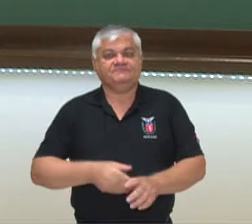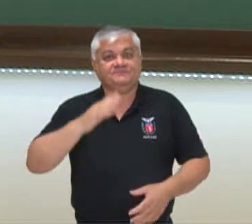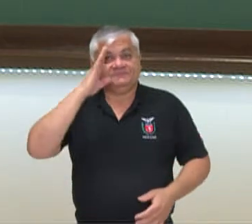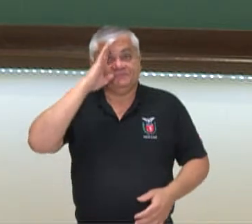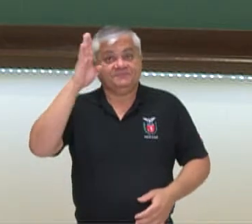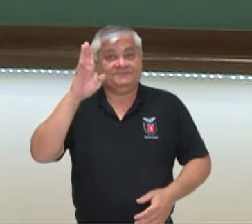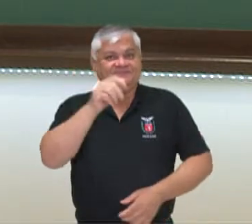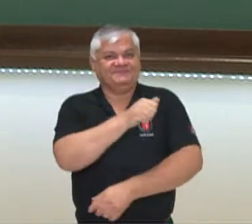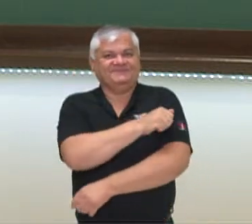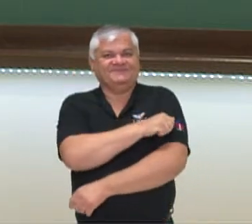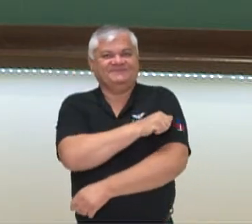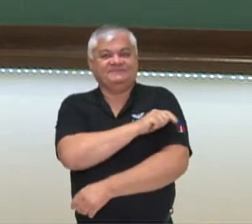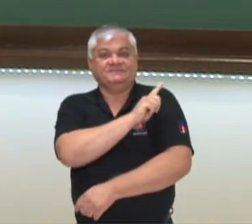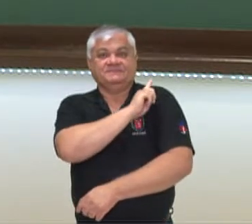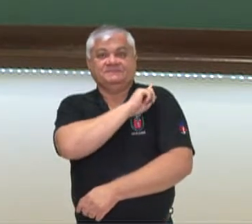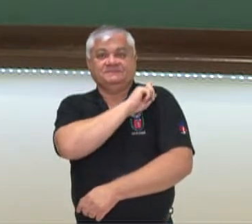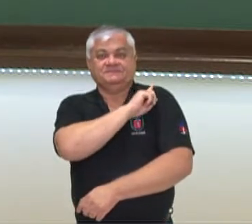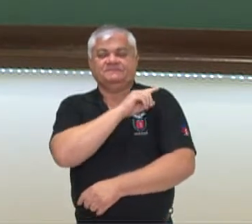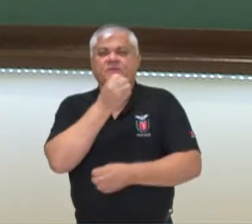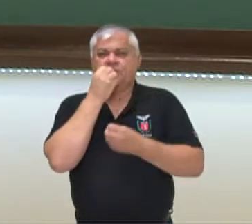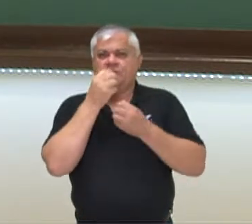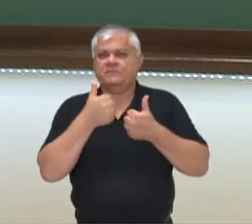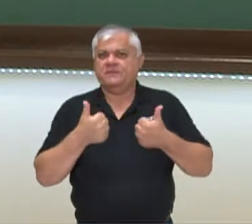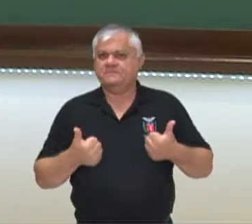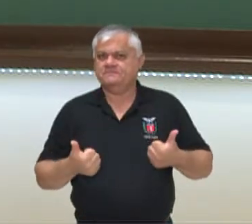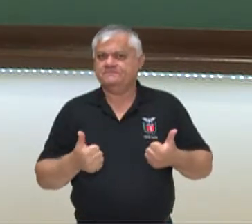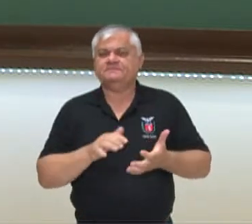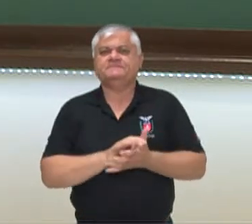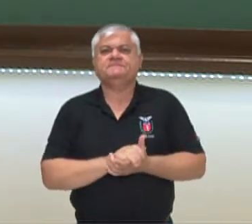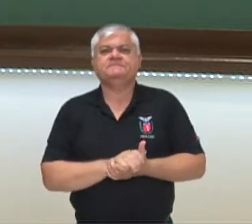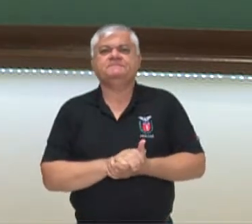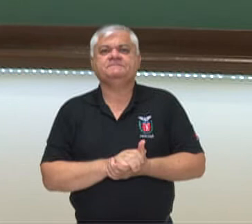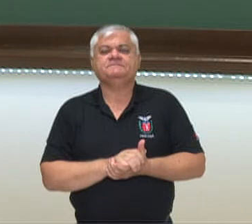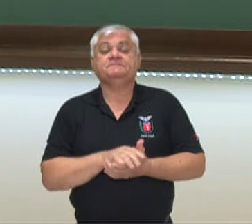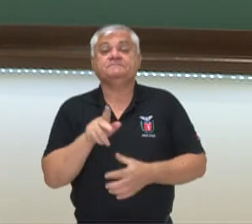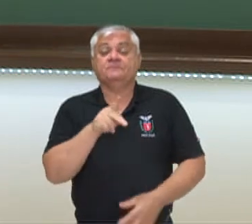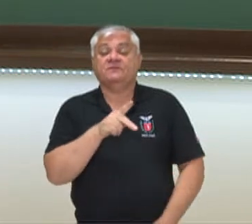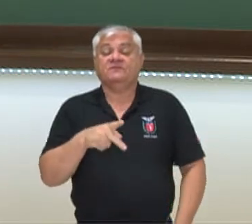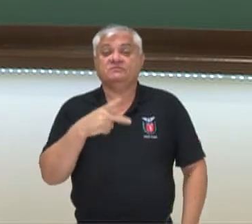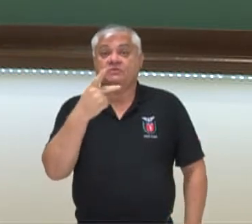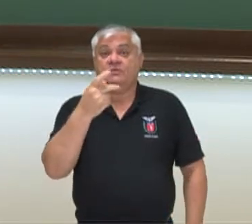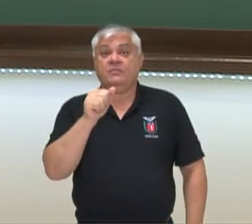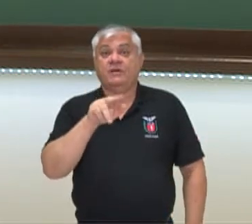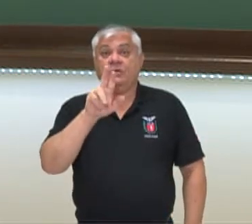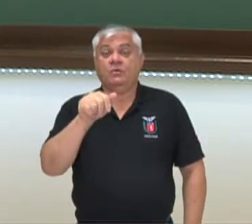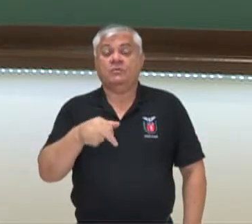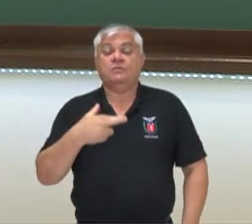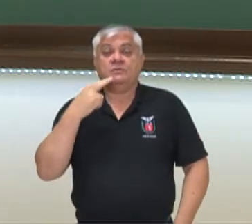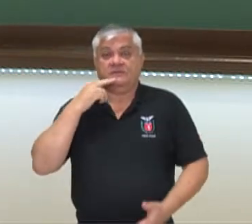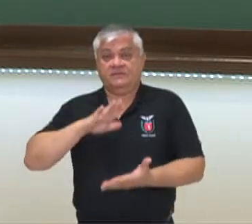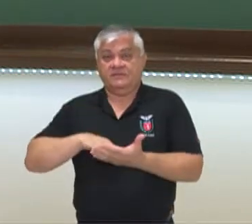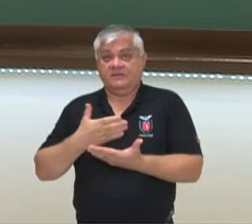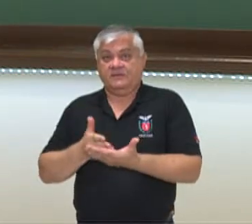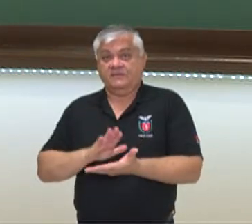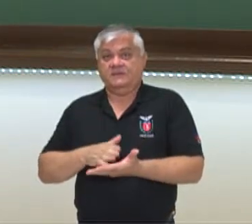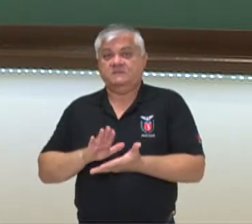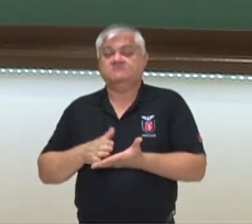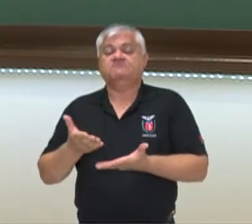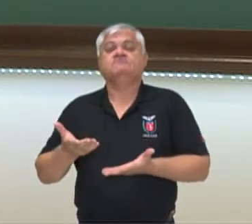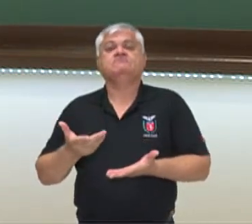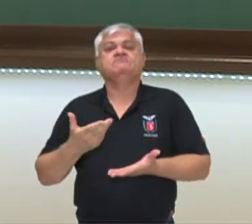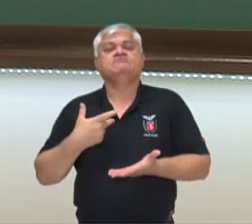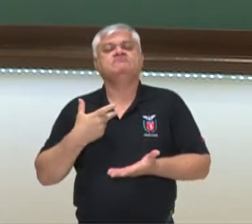Olá, estudantes da primeira série, tudo bem com vocês? Eu, professor Paulo Brito, Ronaldo, nosso